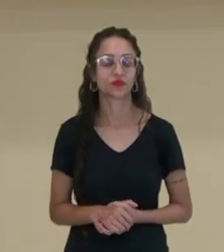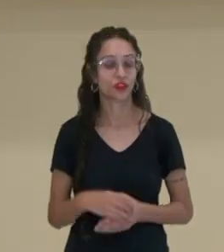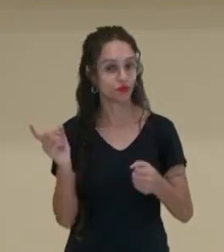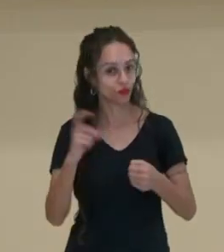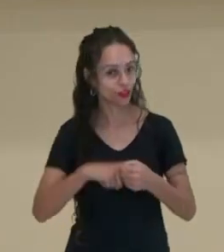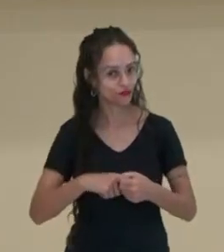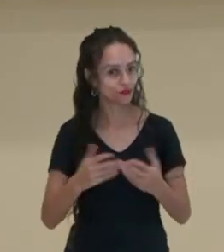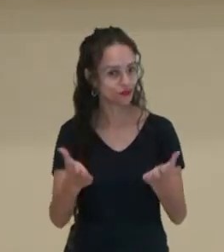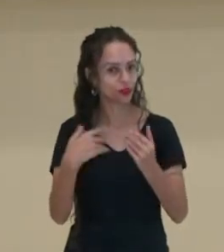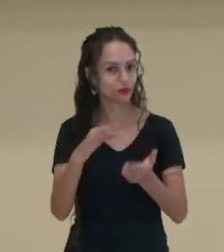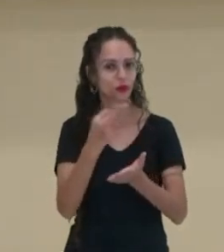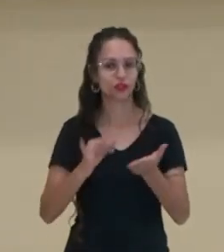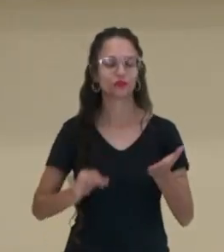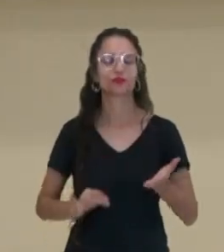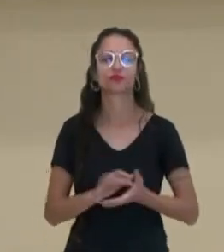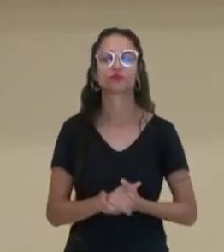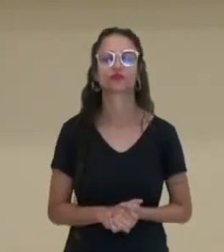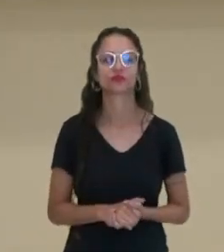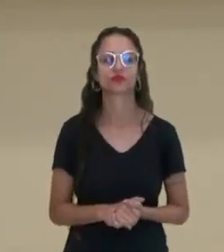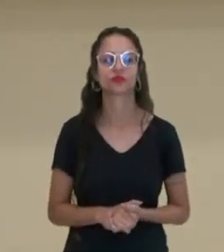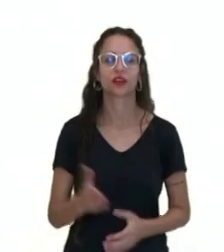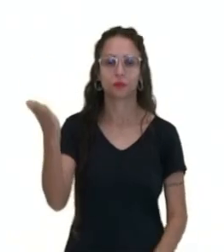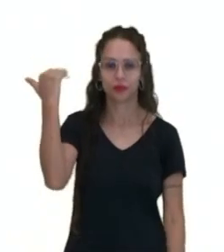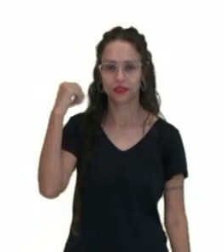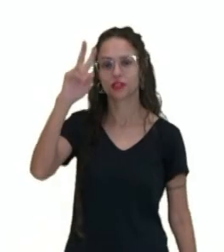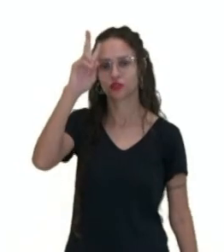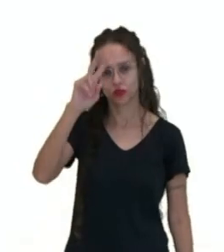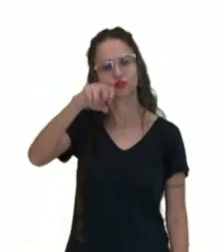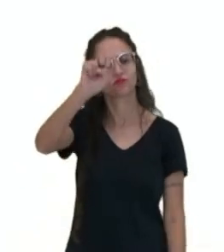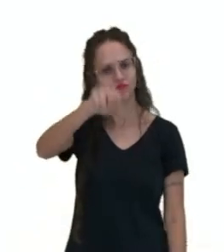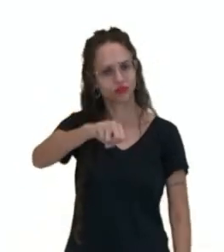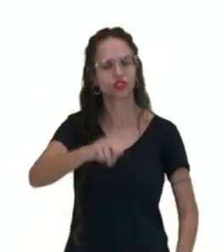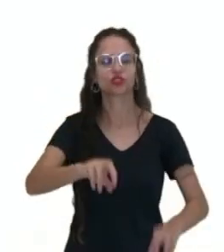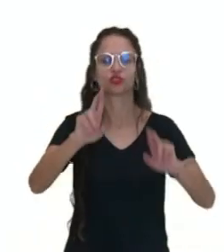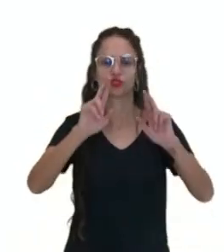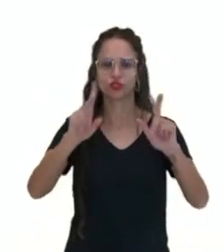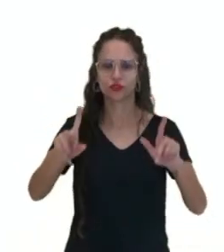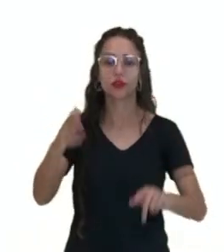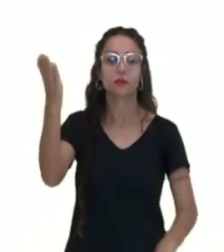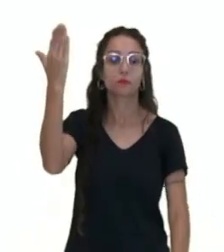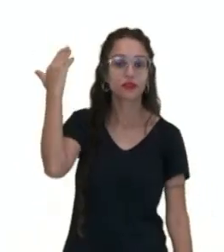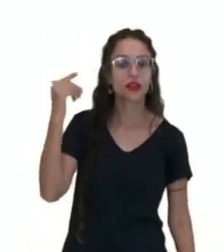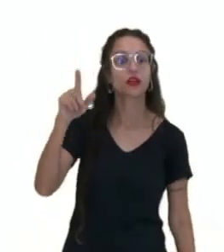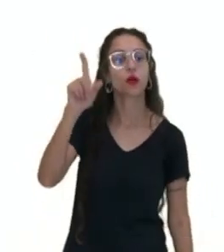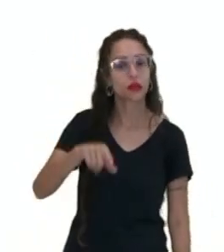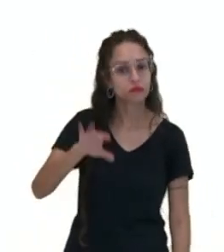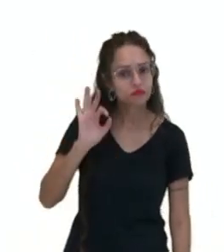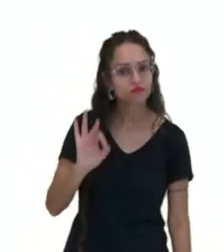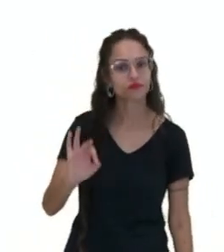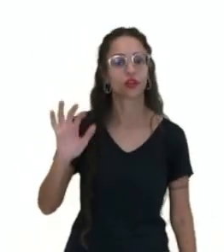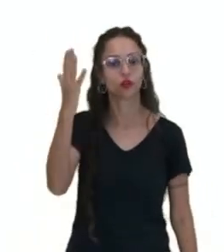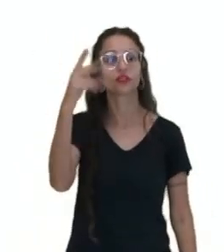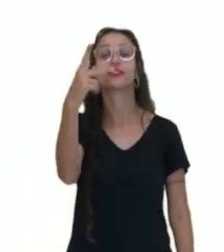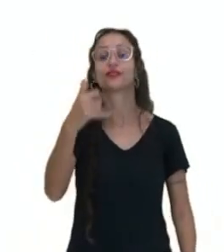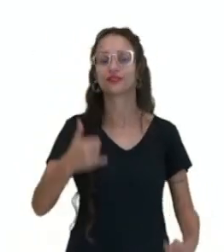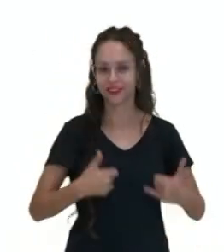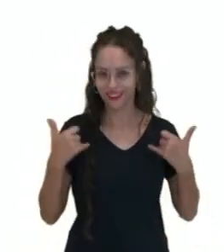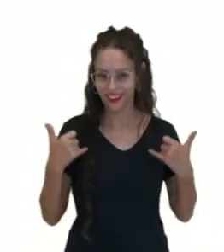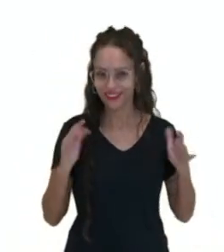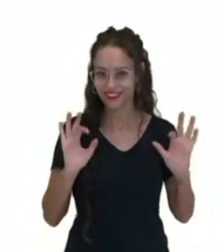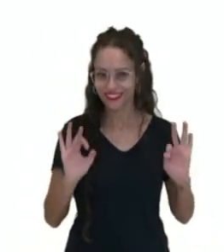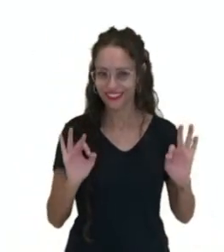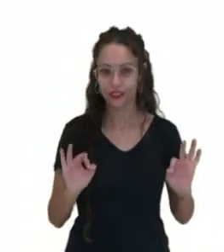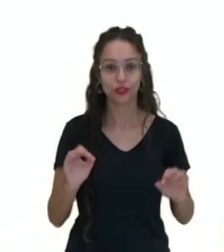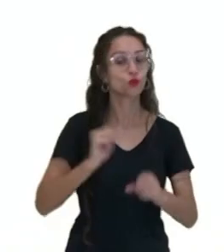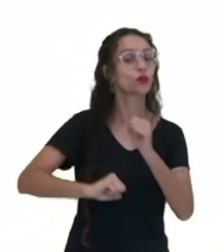Voltei! Bora lá com o EGS. Passado e história são diferentes, sim. O passado é aquilo que realmente aconteceu. O teu aniversário, viu?